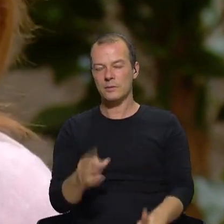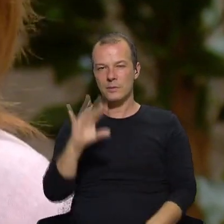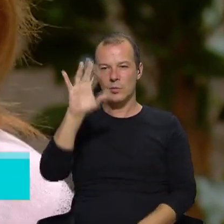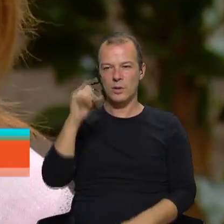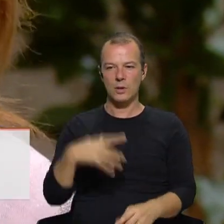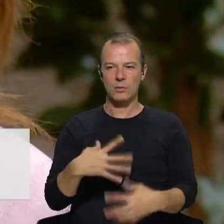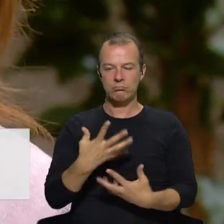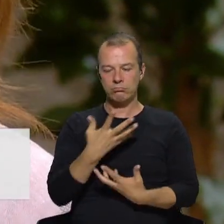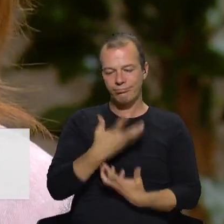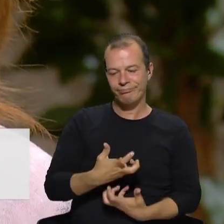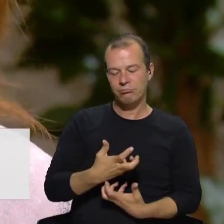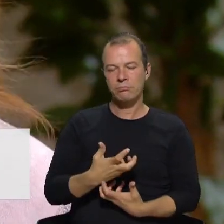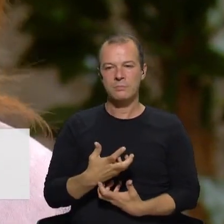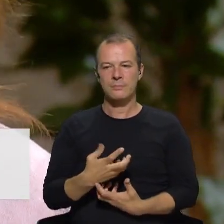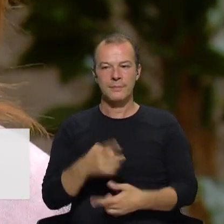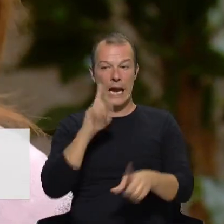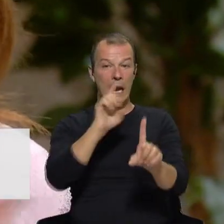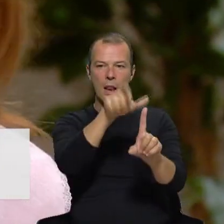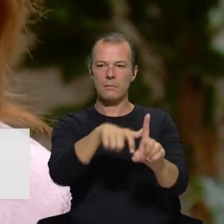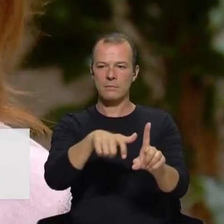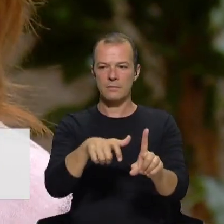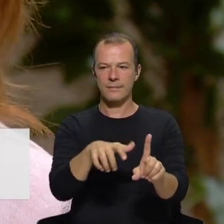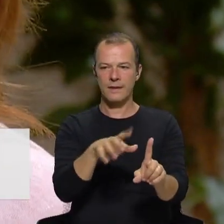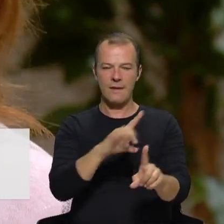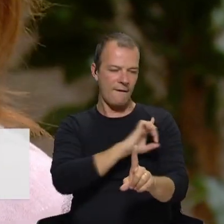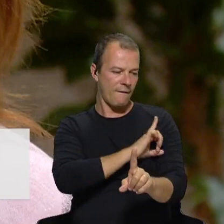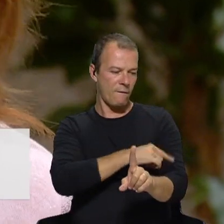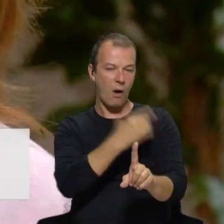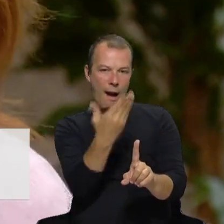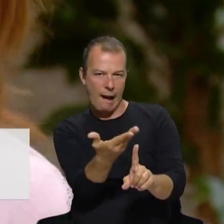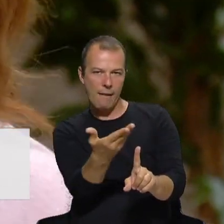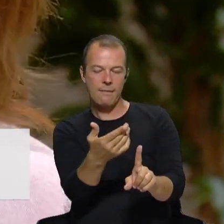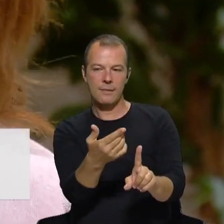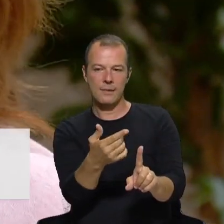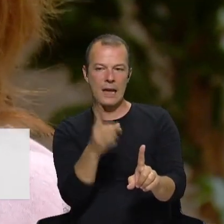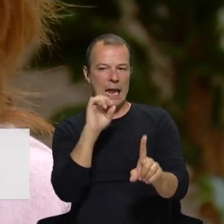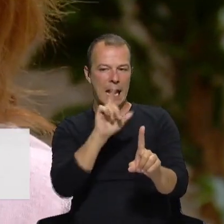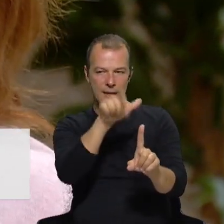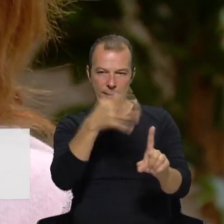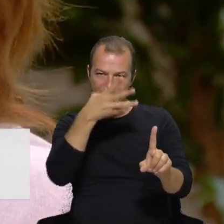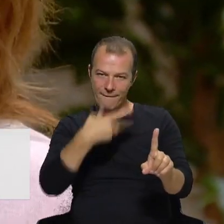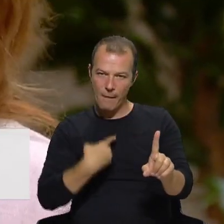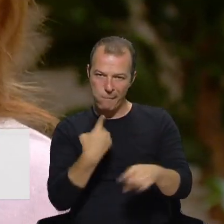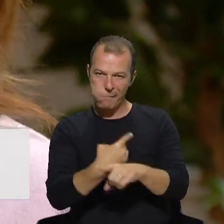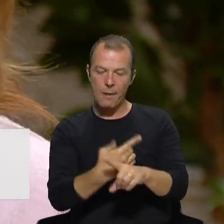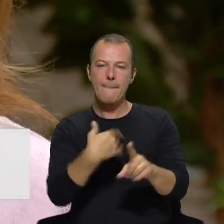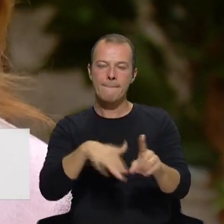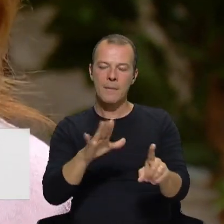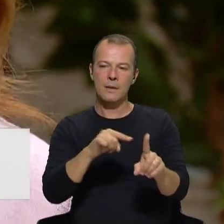quando eu vou abaixo, ela arranja forças. Eu sei que ela também se vai abaixo, mas